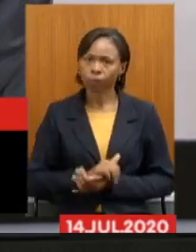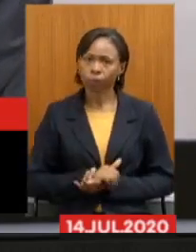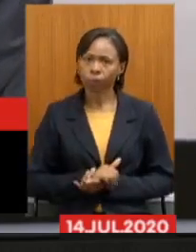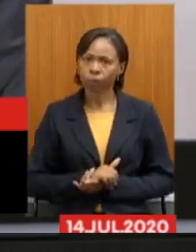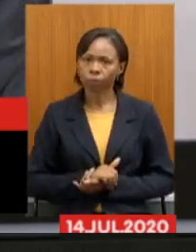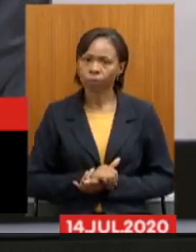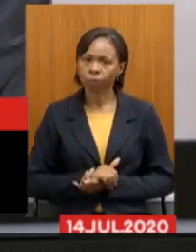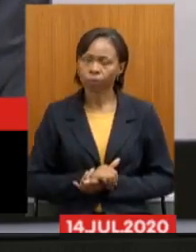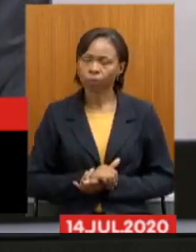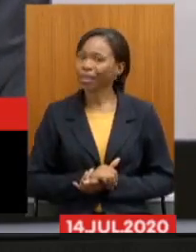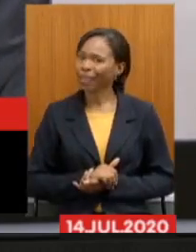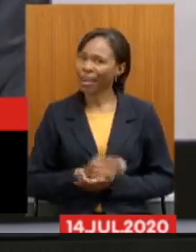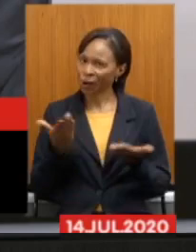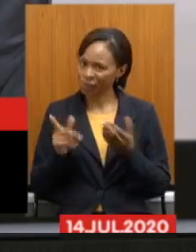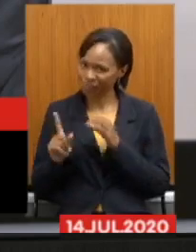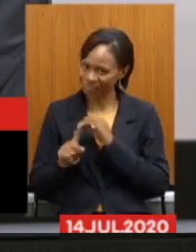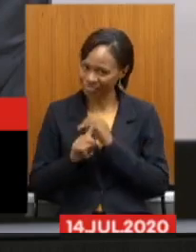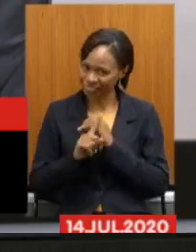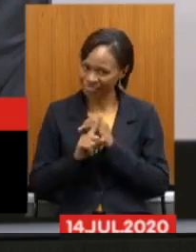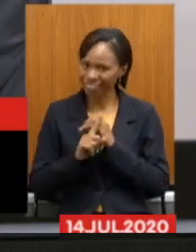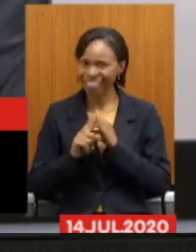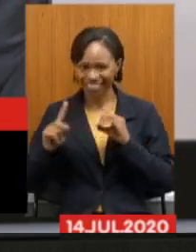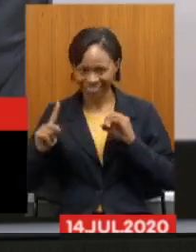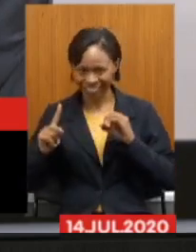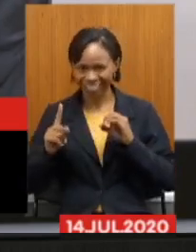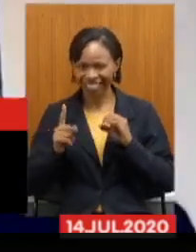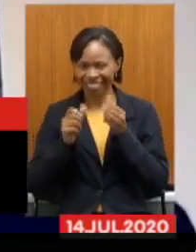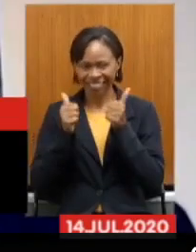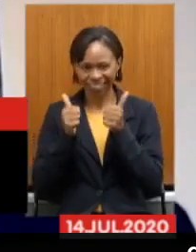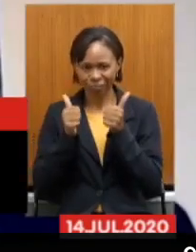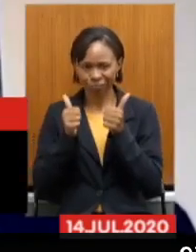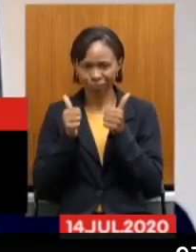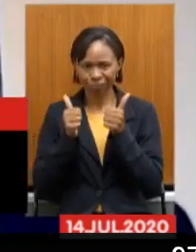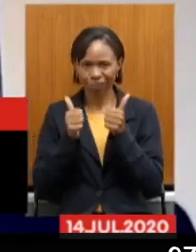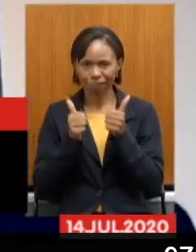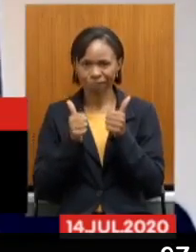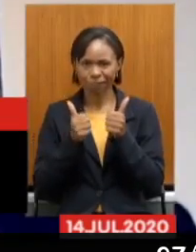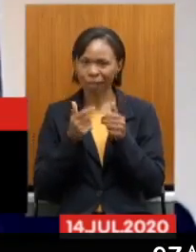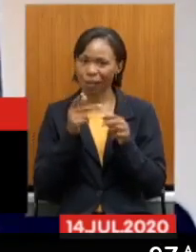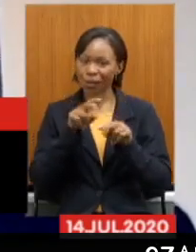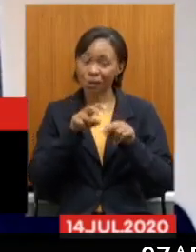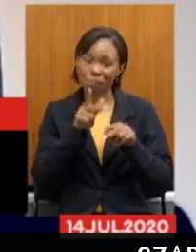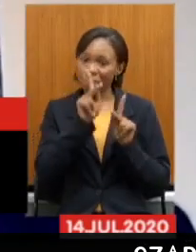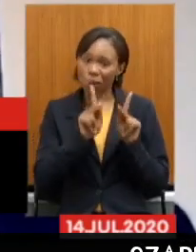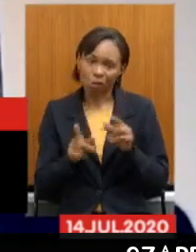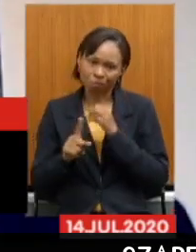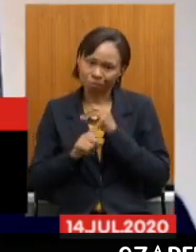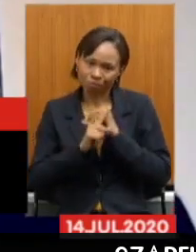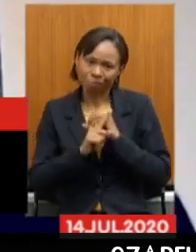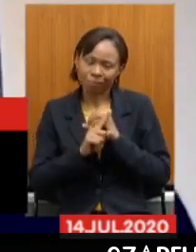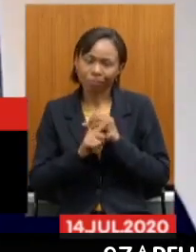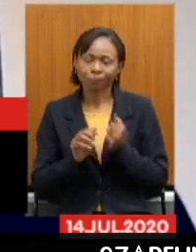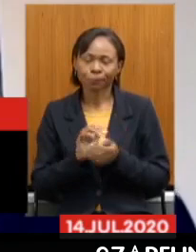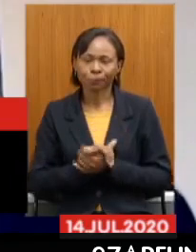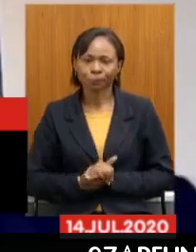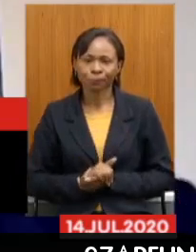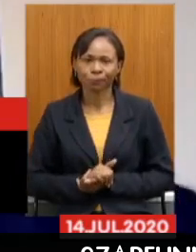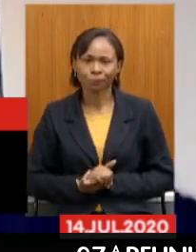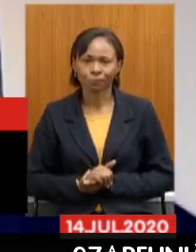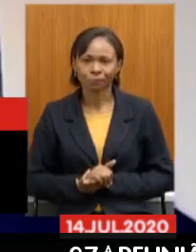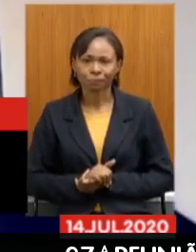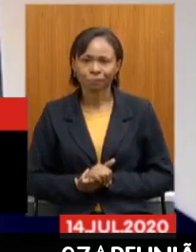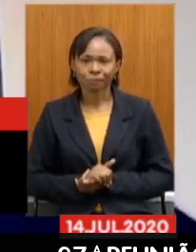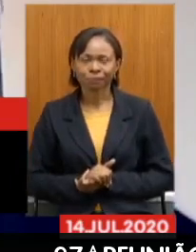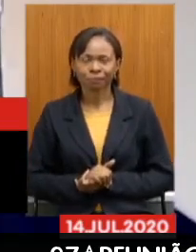Não, eu sou colocou agora... Isso. Sim, agora não, sim. Alguém que fechou meu microfone, ok. É direito. Senhor presidente, então, boa